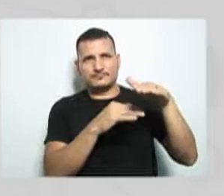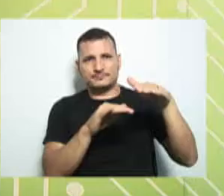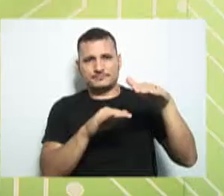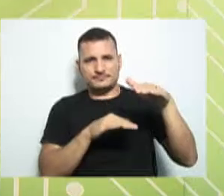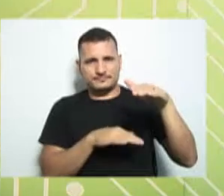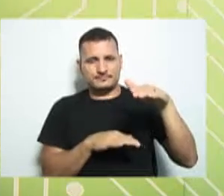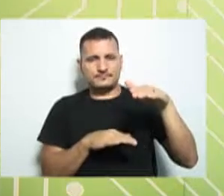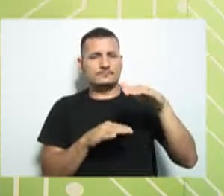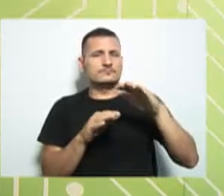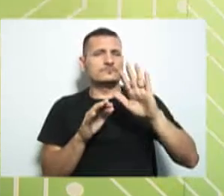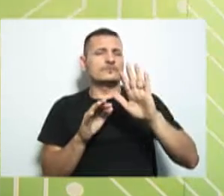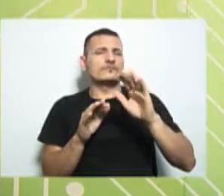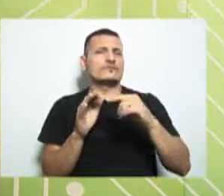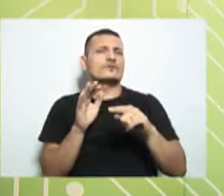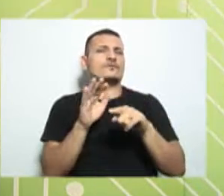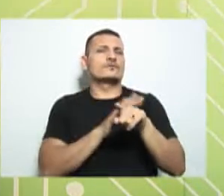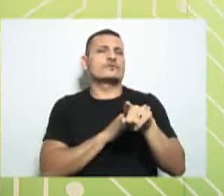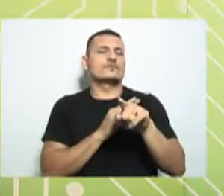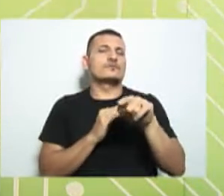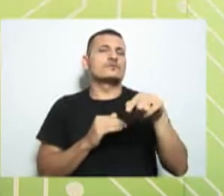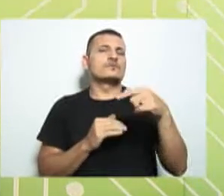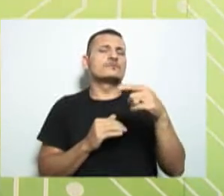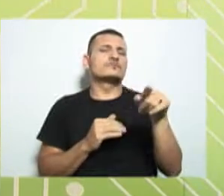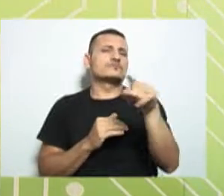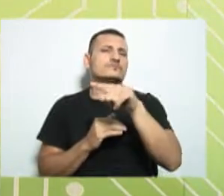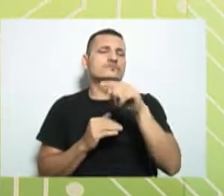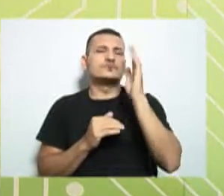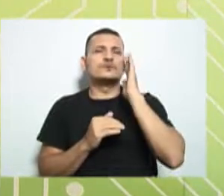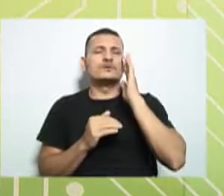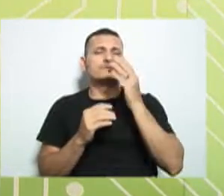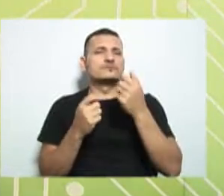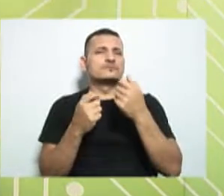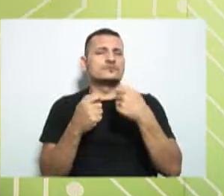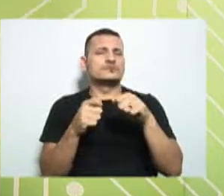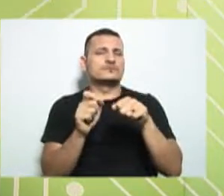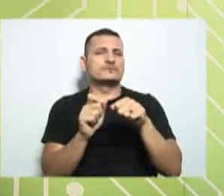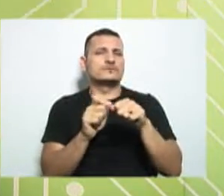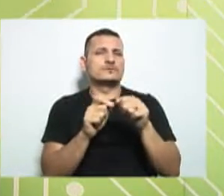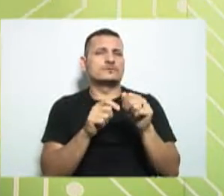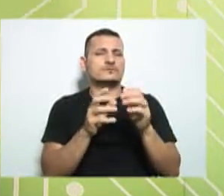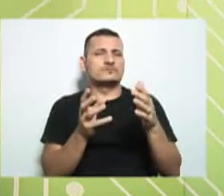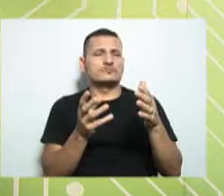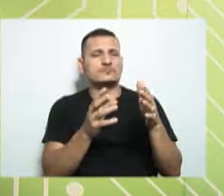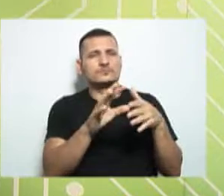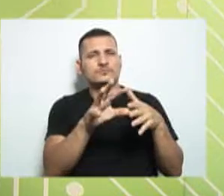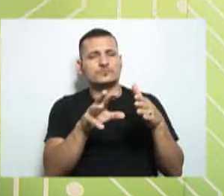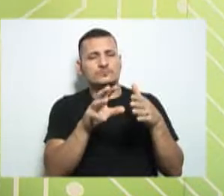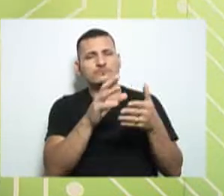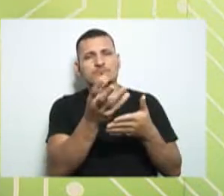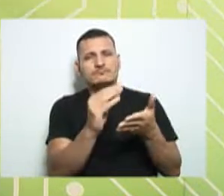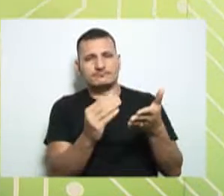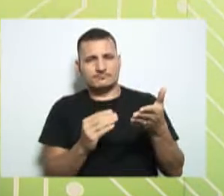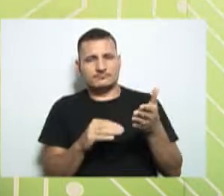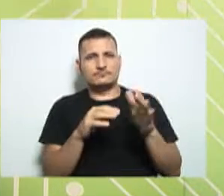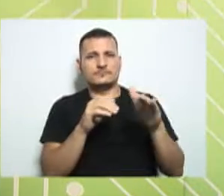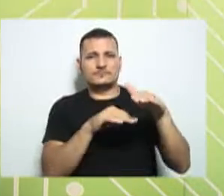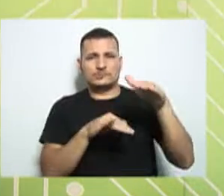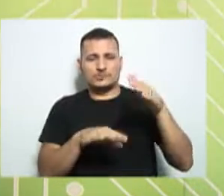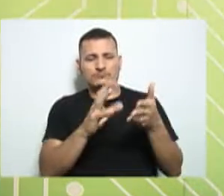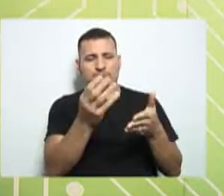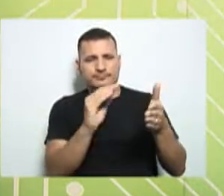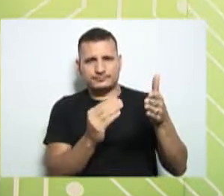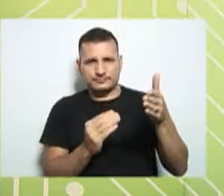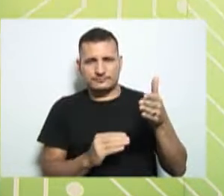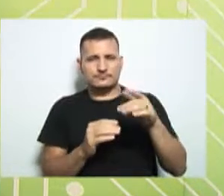que deve ser, vão aqui comigo, alunos, quando vocês sabem que deve ser feita essa apuração de estoque? Vocês acham que deve ser feito